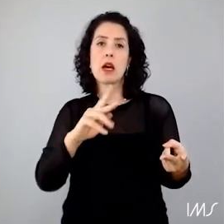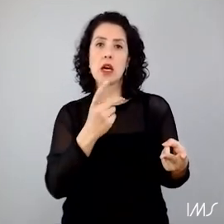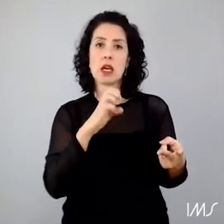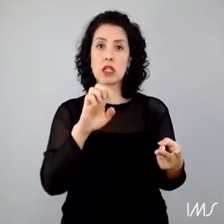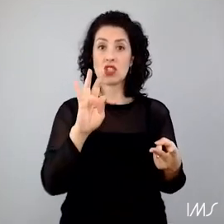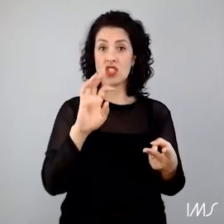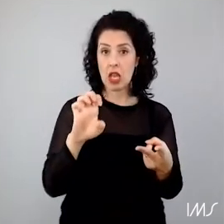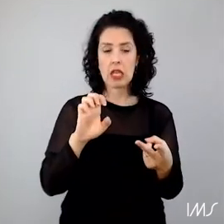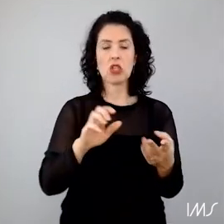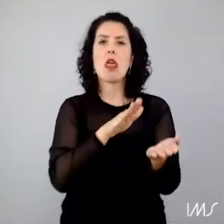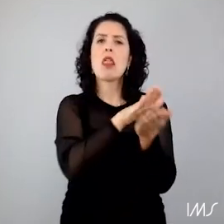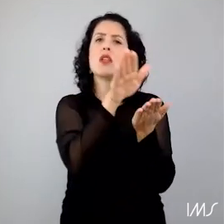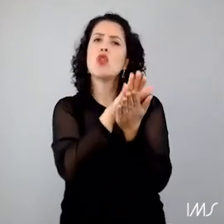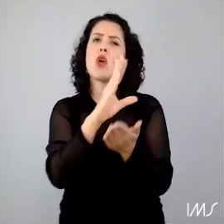Editores,